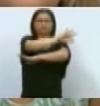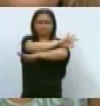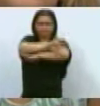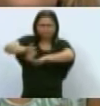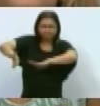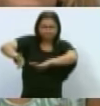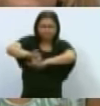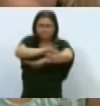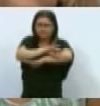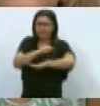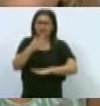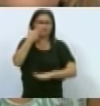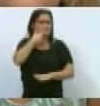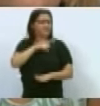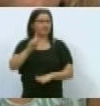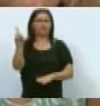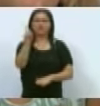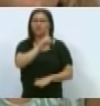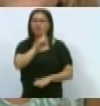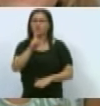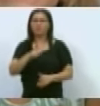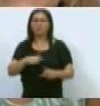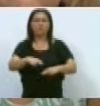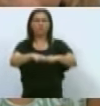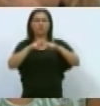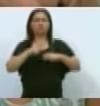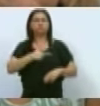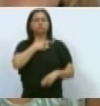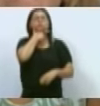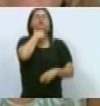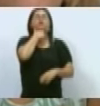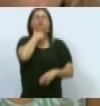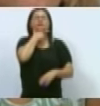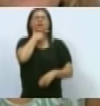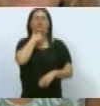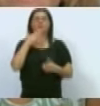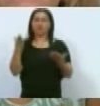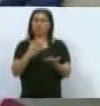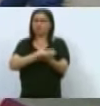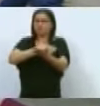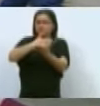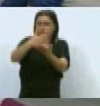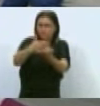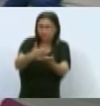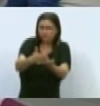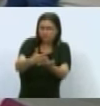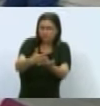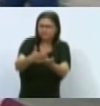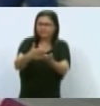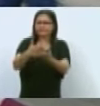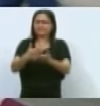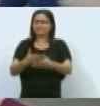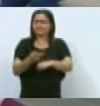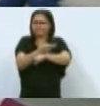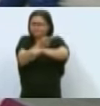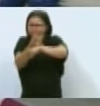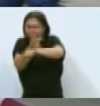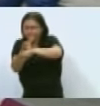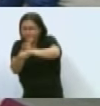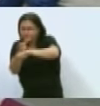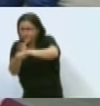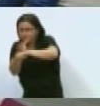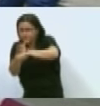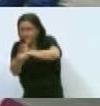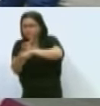crista. Crise. Mas aí, agora tá começando. Agora tá começando a cola. Tô